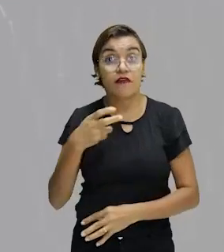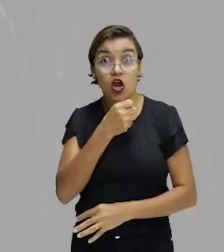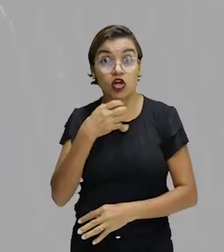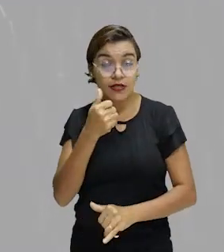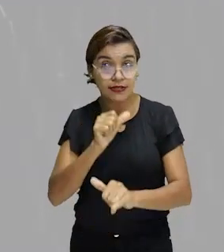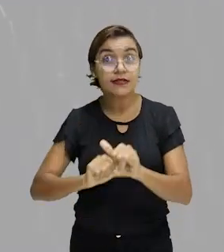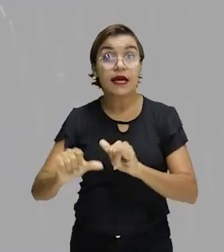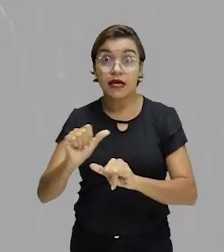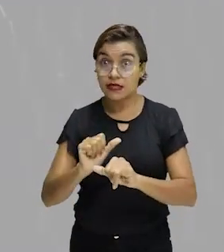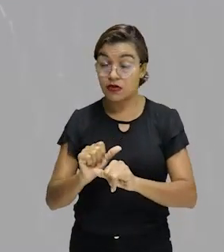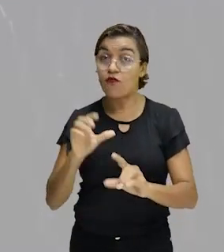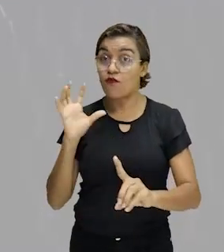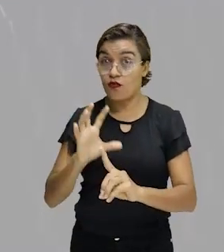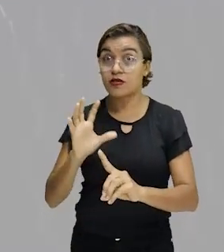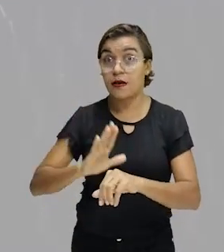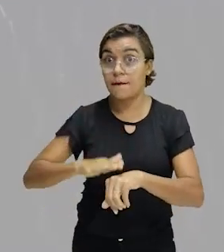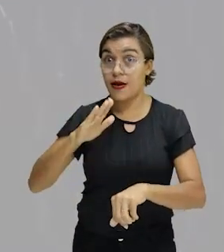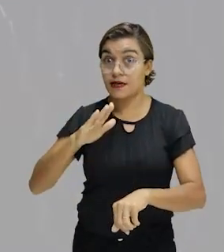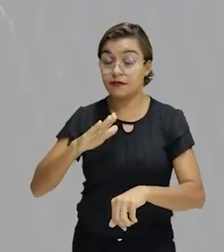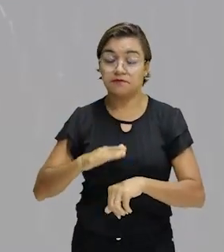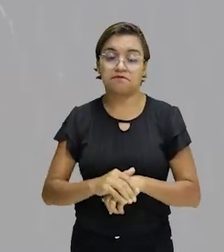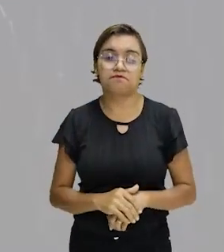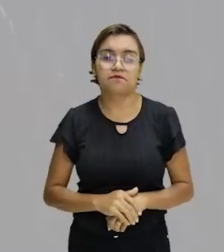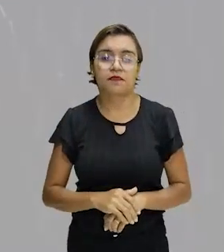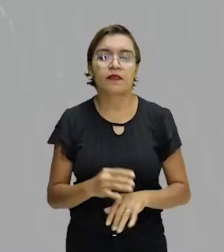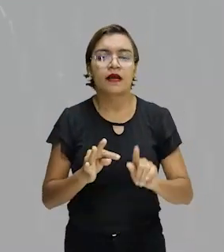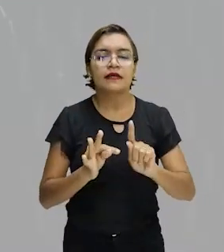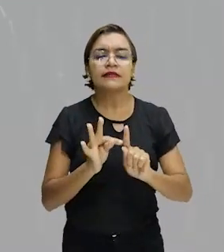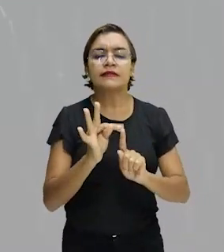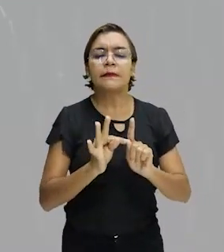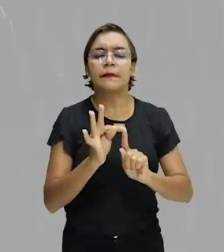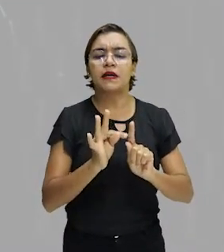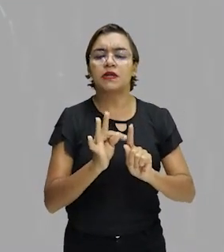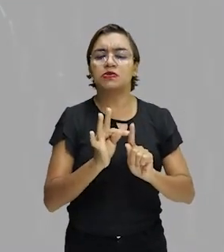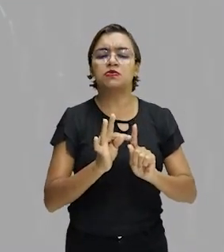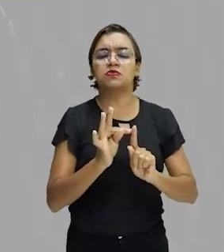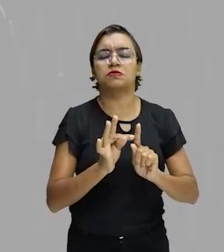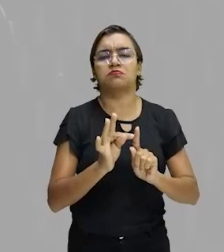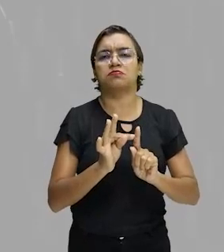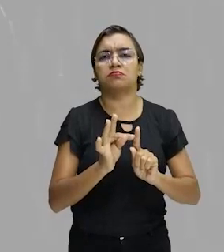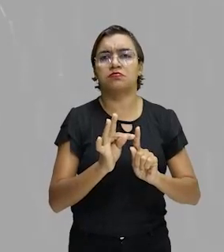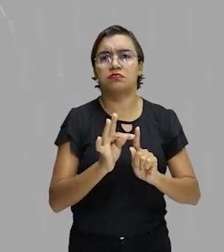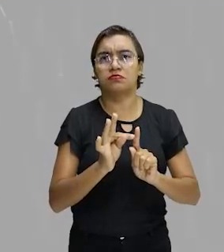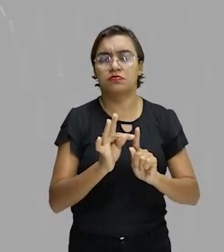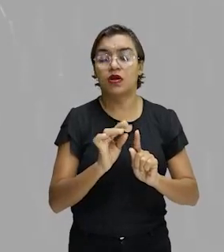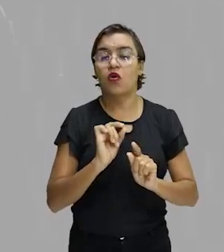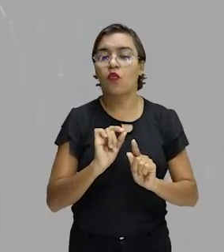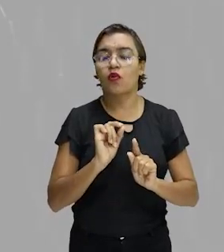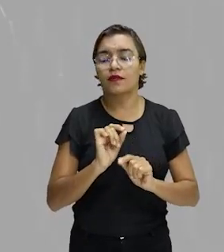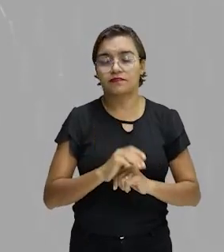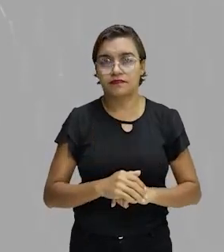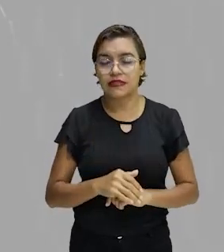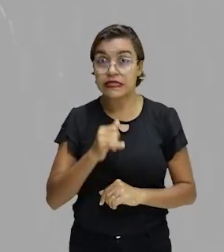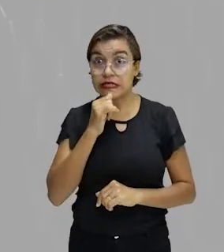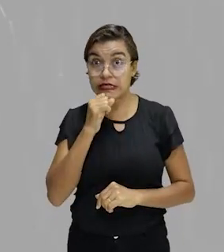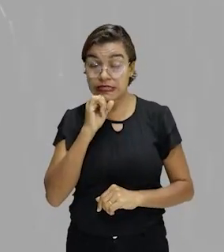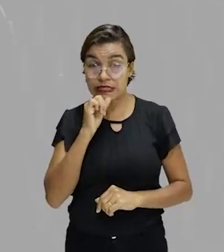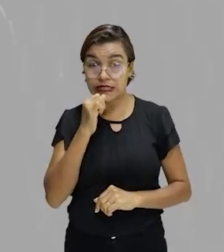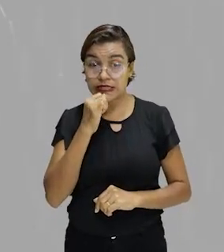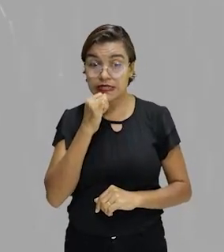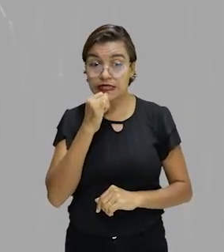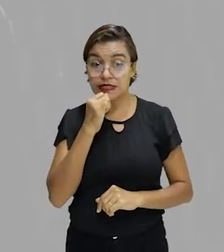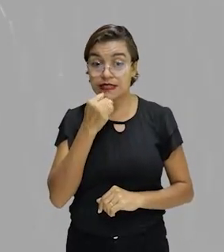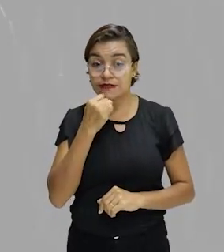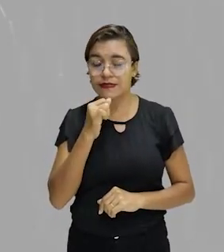reação. Bom, a temperatura. Bom, a temperatura, ela gera... Se a gente aumentar a temperatura,